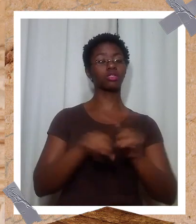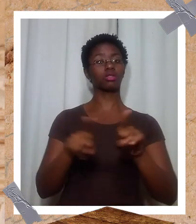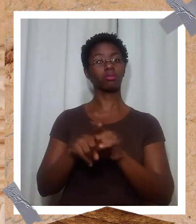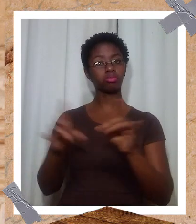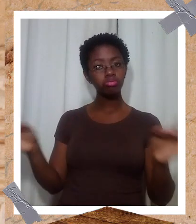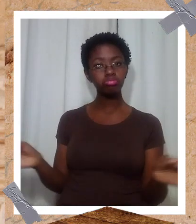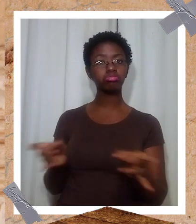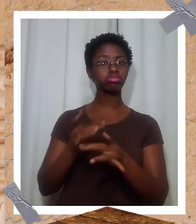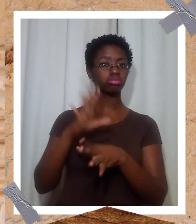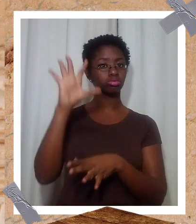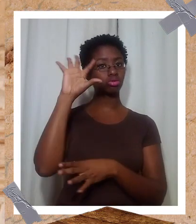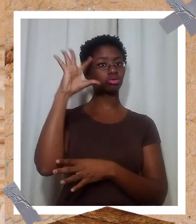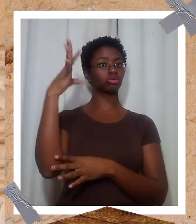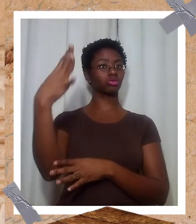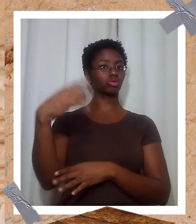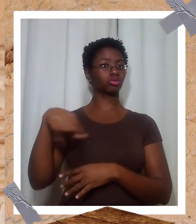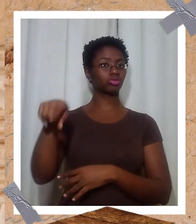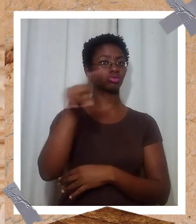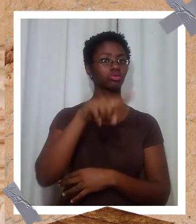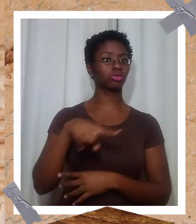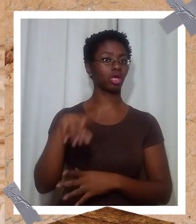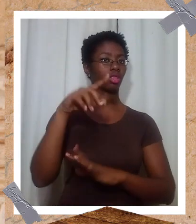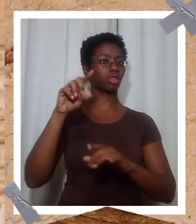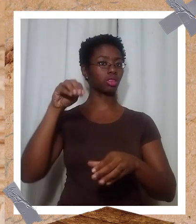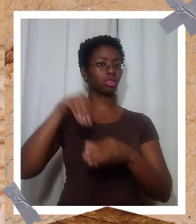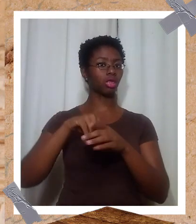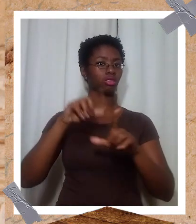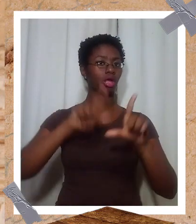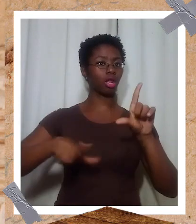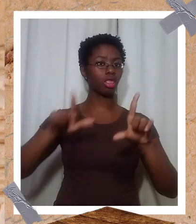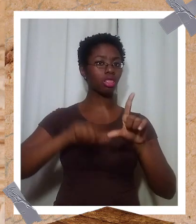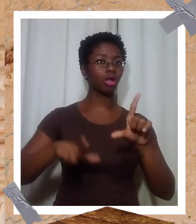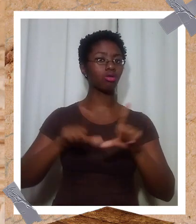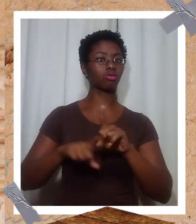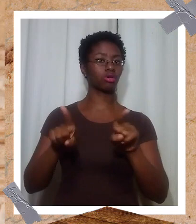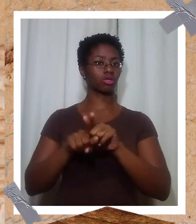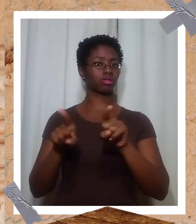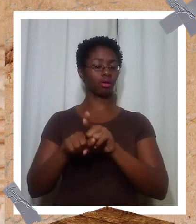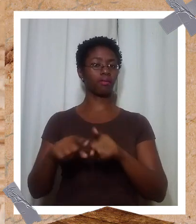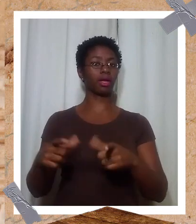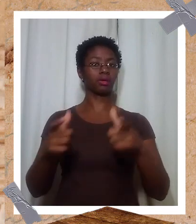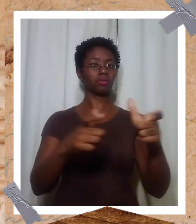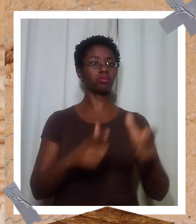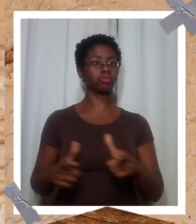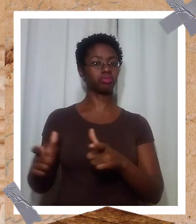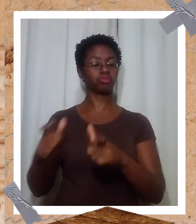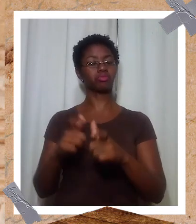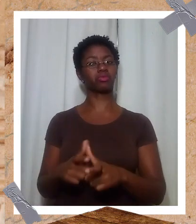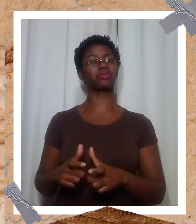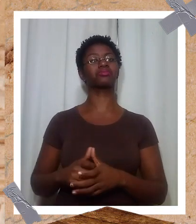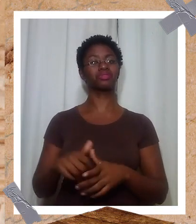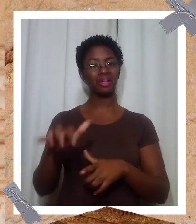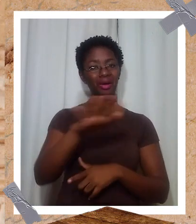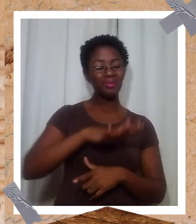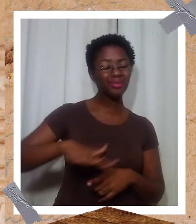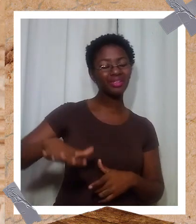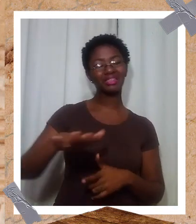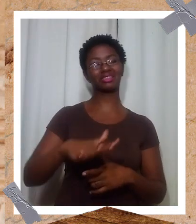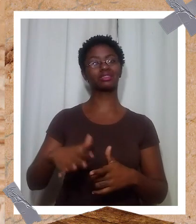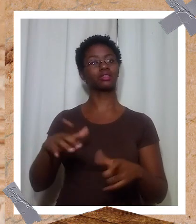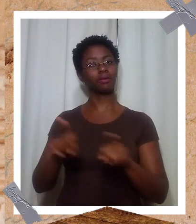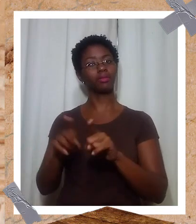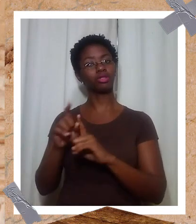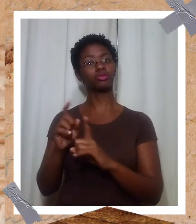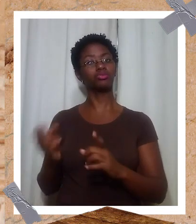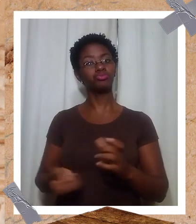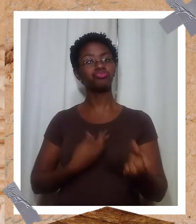realizações na literatura, no território e nesse ambiente aí. Continuem sonhando, inspirando novas narrativas.